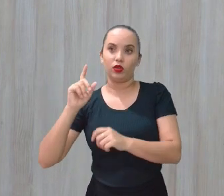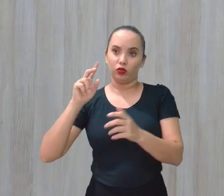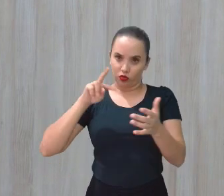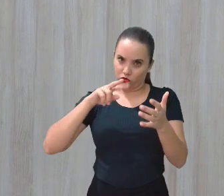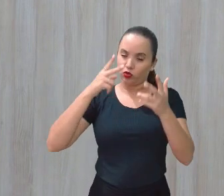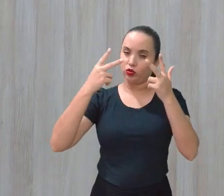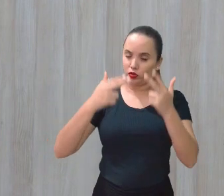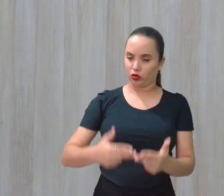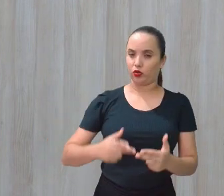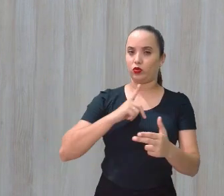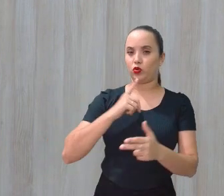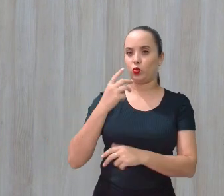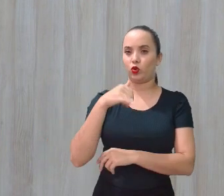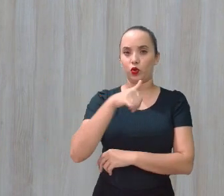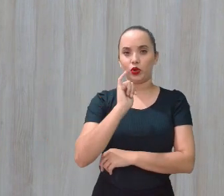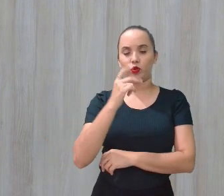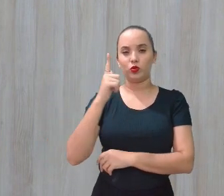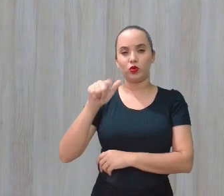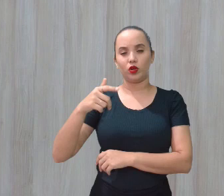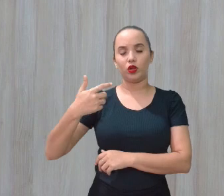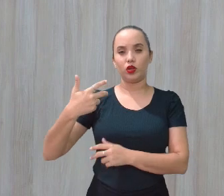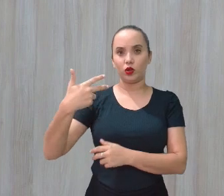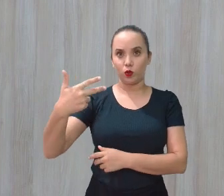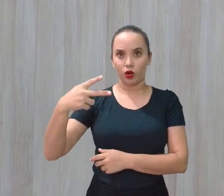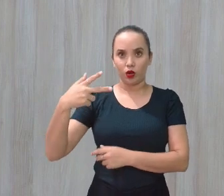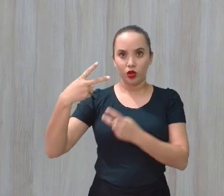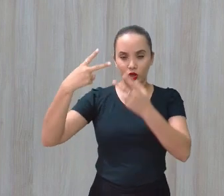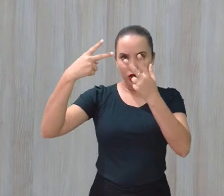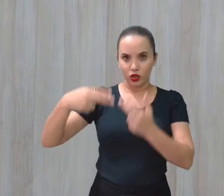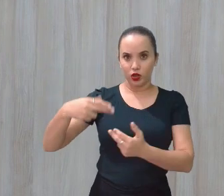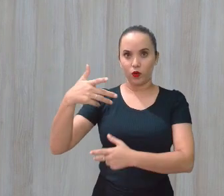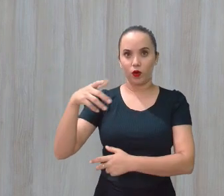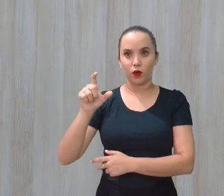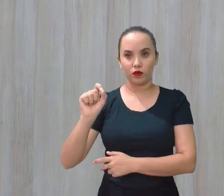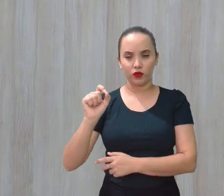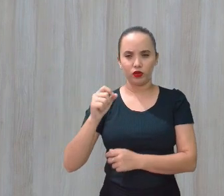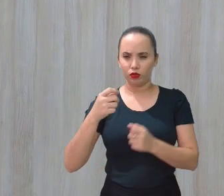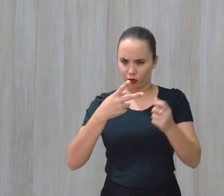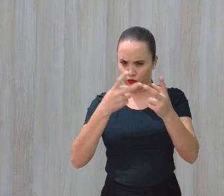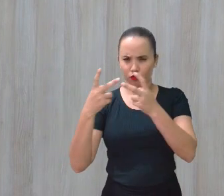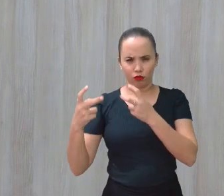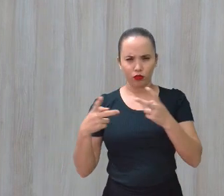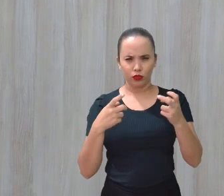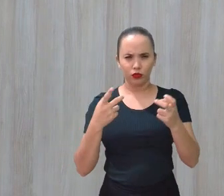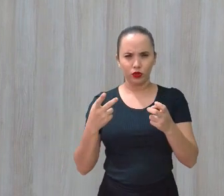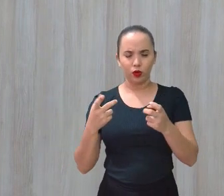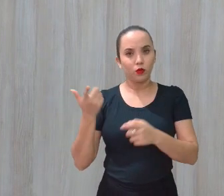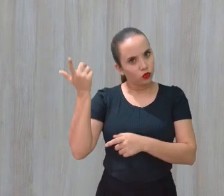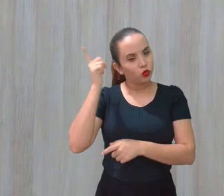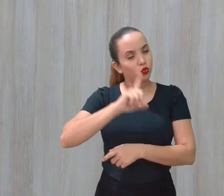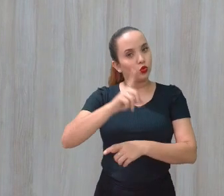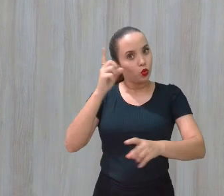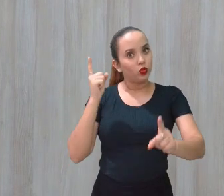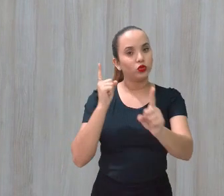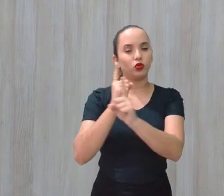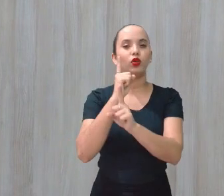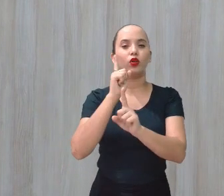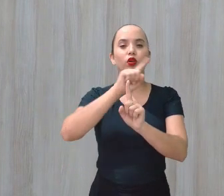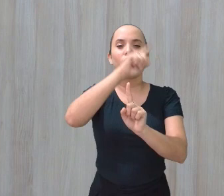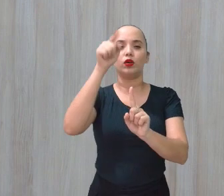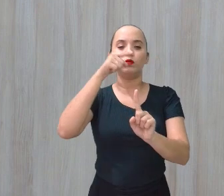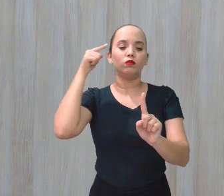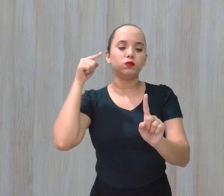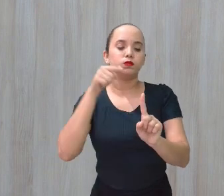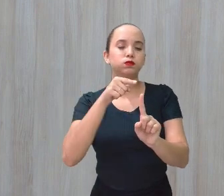a 20. Tá certo? Então, percebe que esse método da substituição, a gente consegue chegar ao objetivo